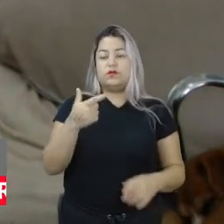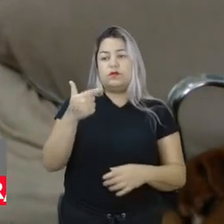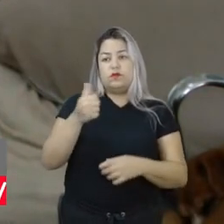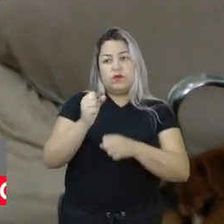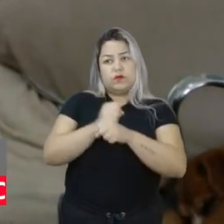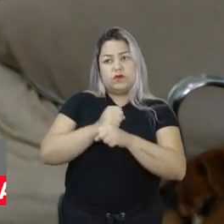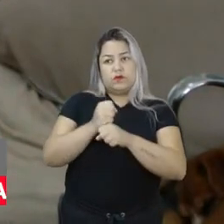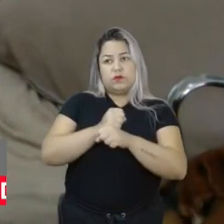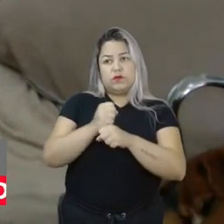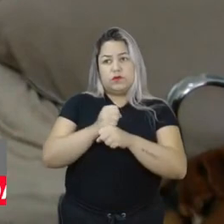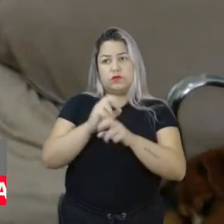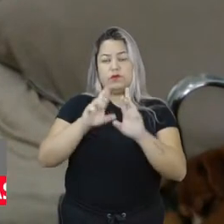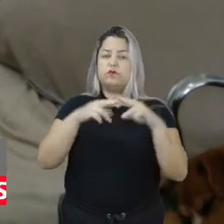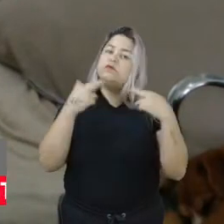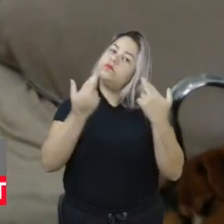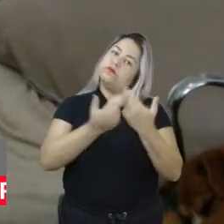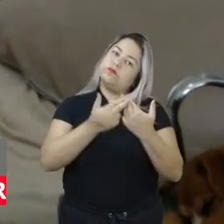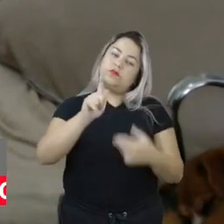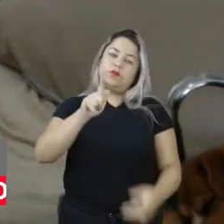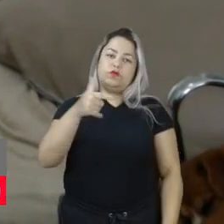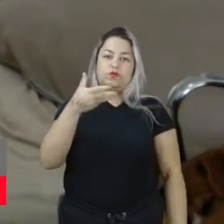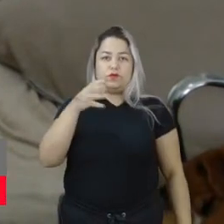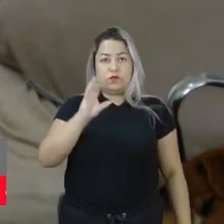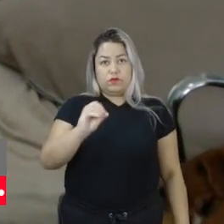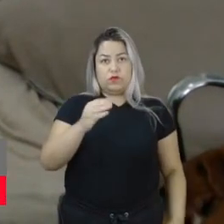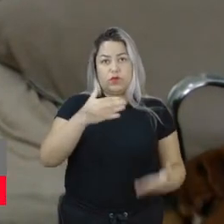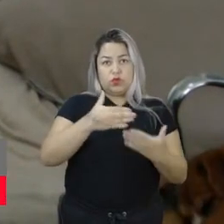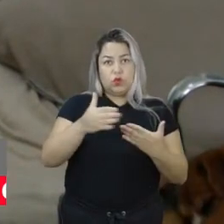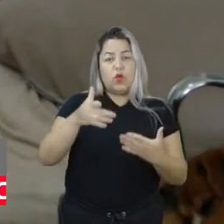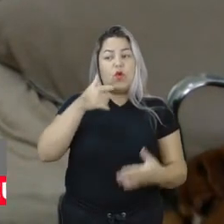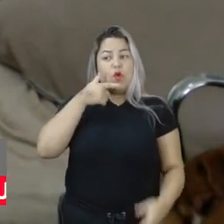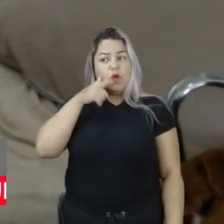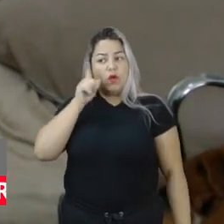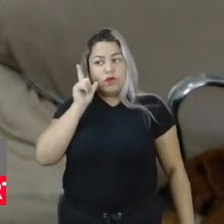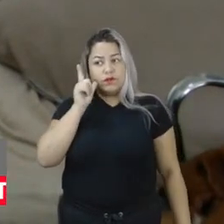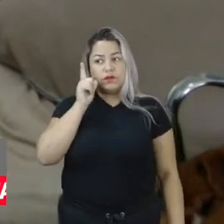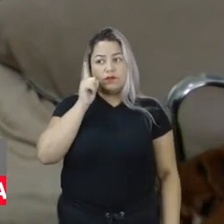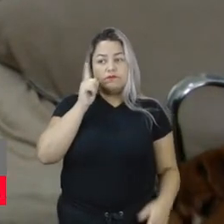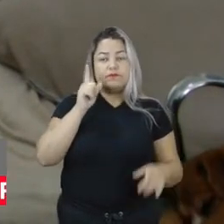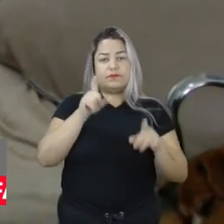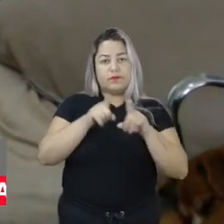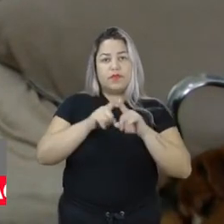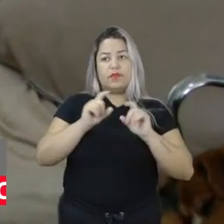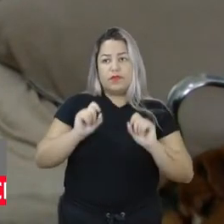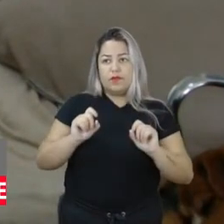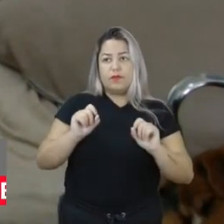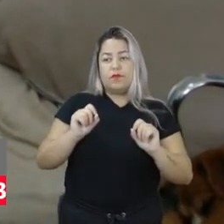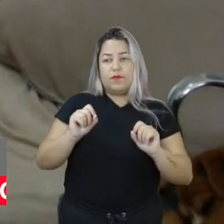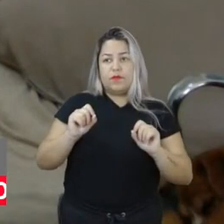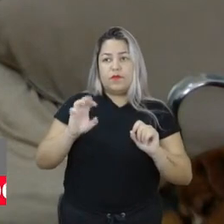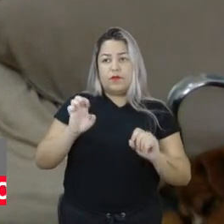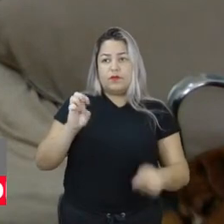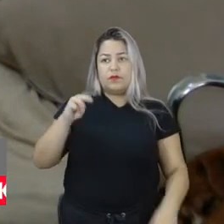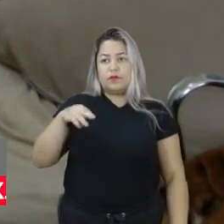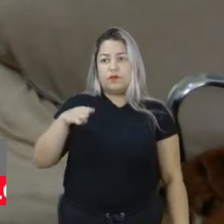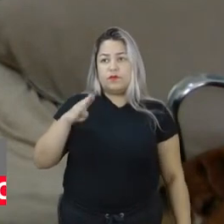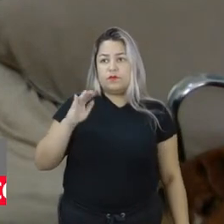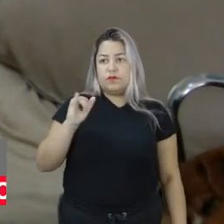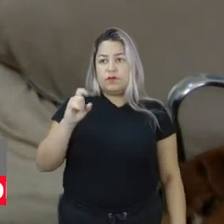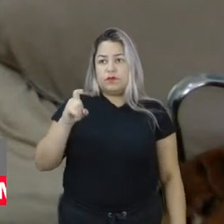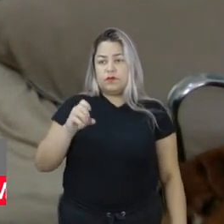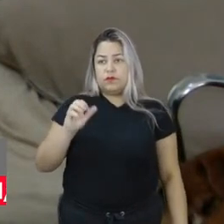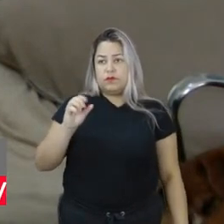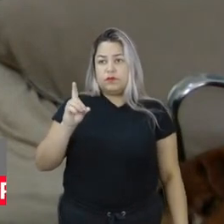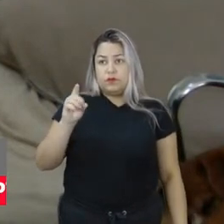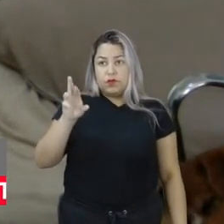na reunião do G20, que começou ontem com os embaixadores, os ministros das relações exteriores dos